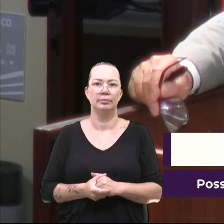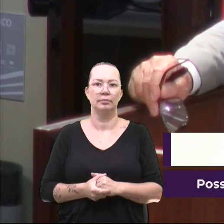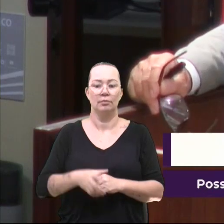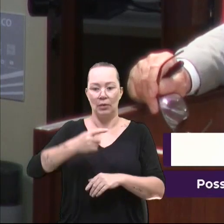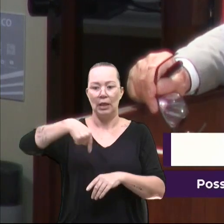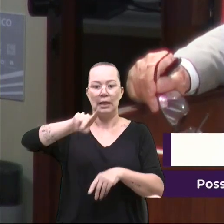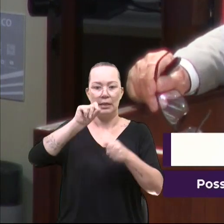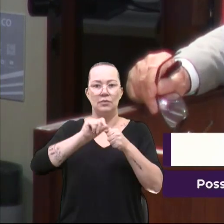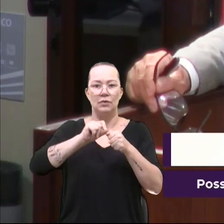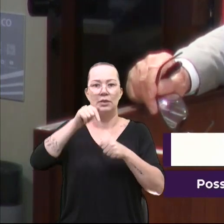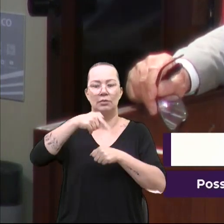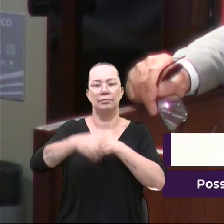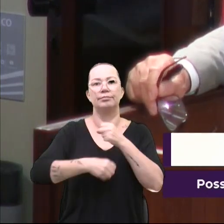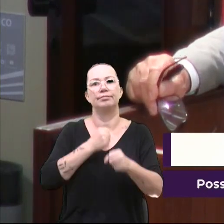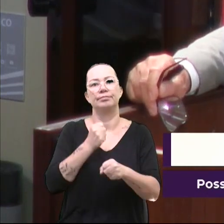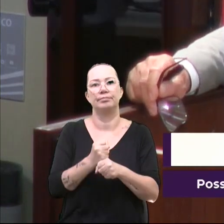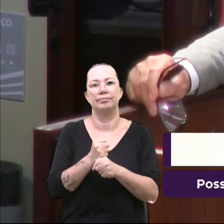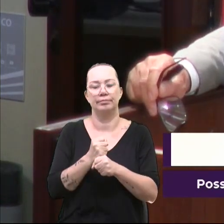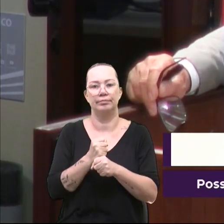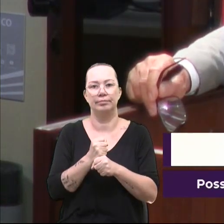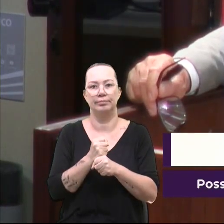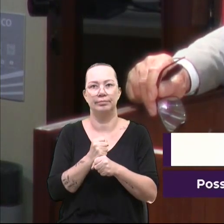fizeram neste ano de 2023.